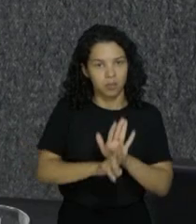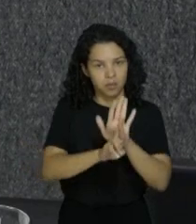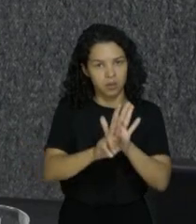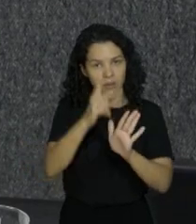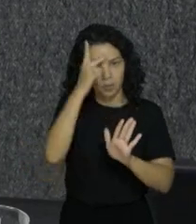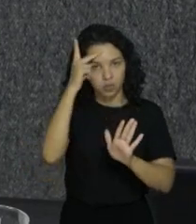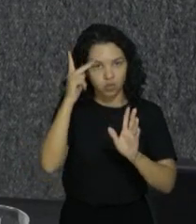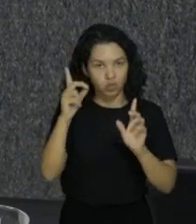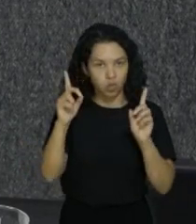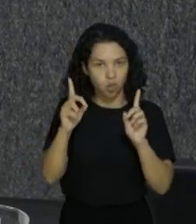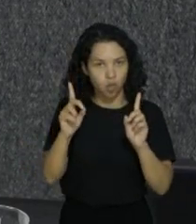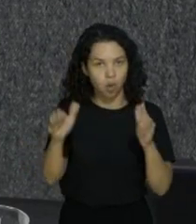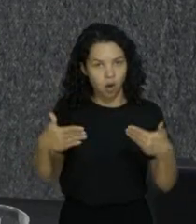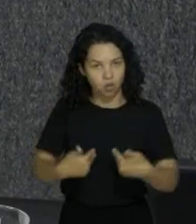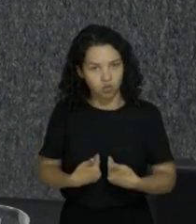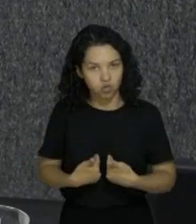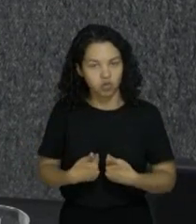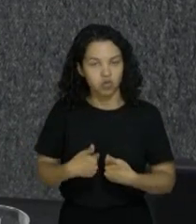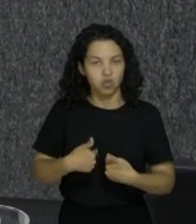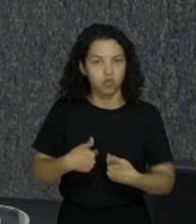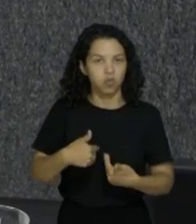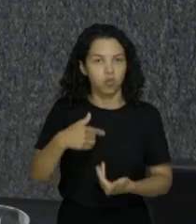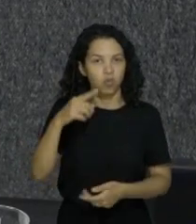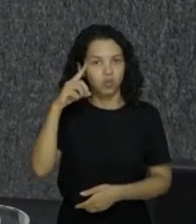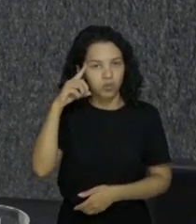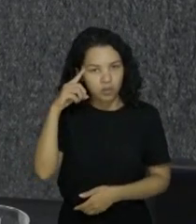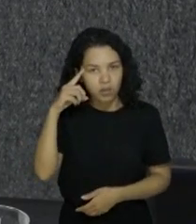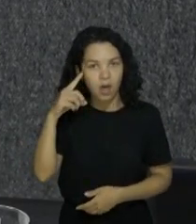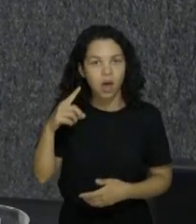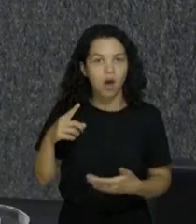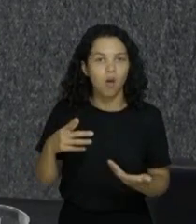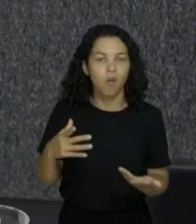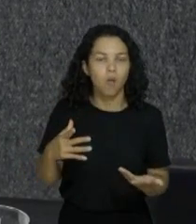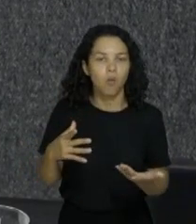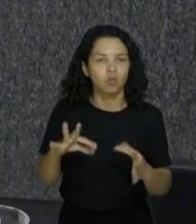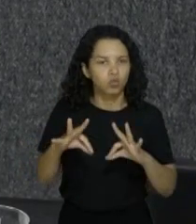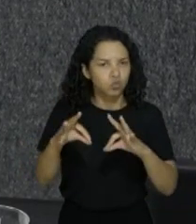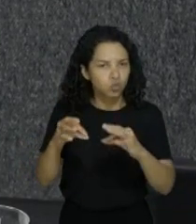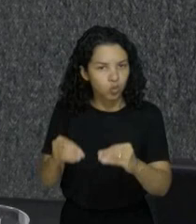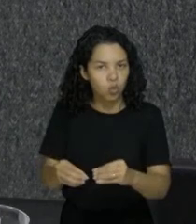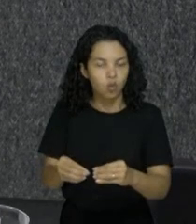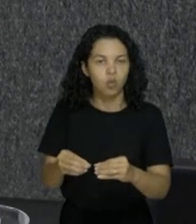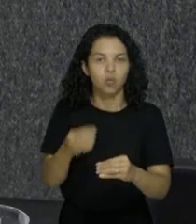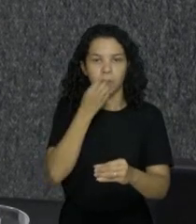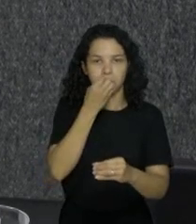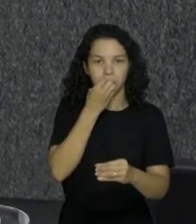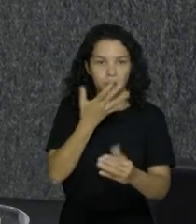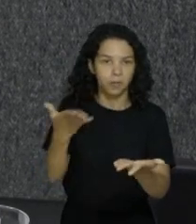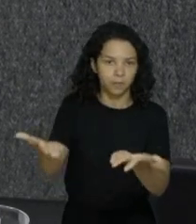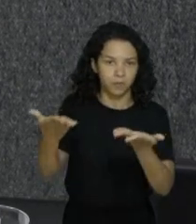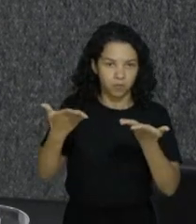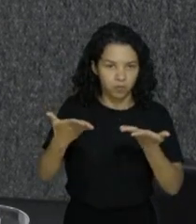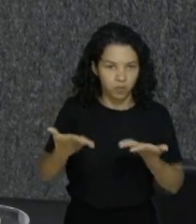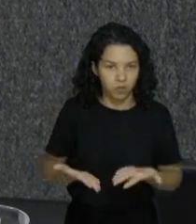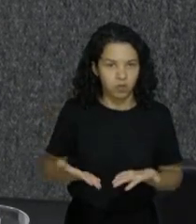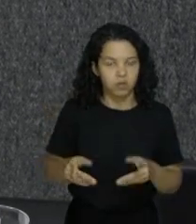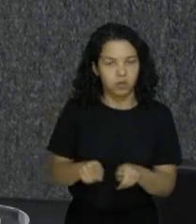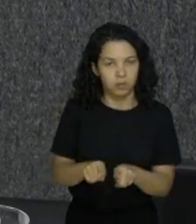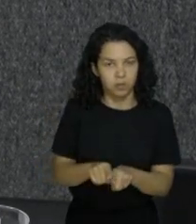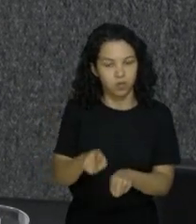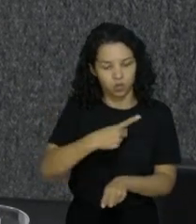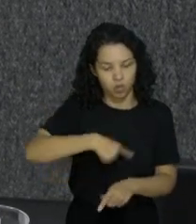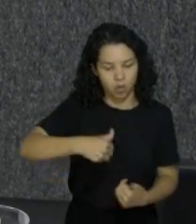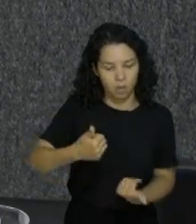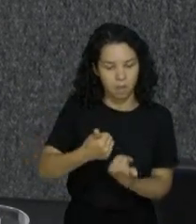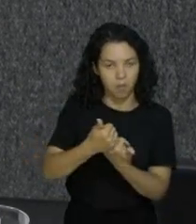síndrome de Down enfim todas elas são muito bem recebidas e serão É lógico nosso ponto de apoio para uma série